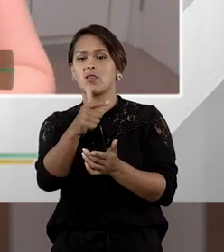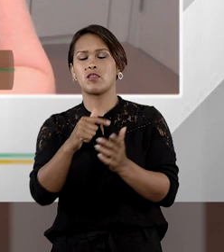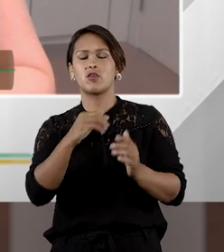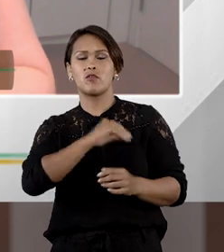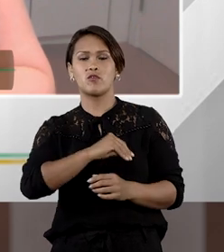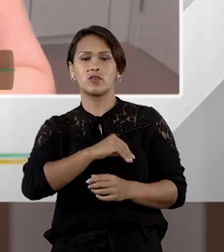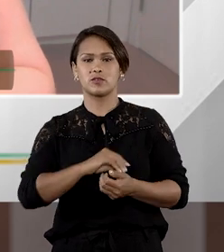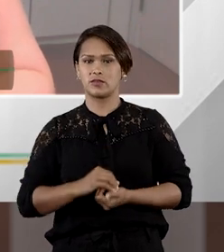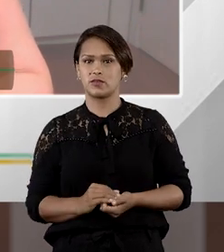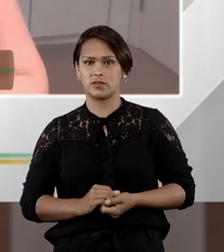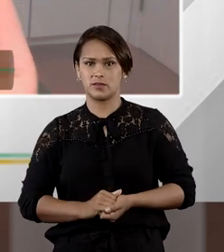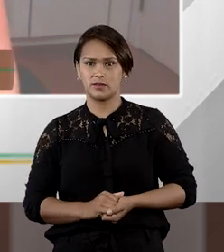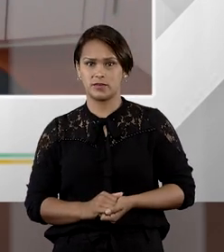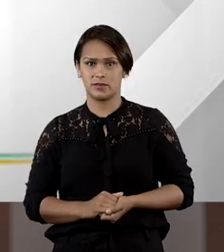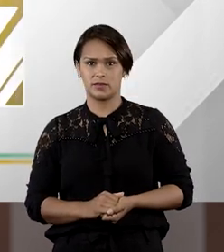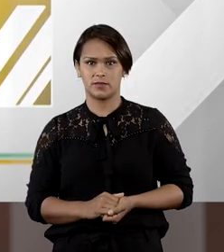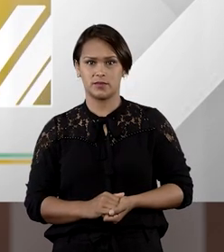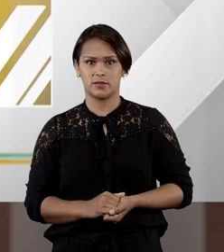em dinheiro.